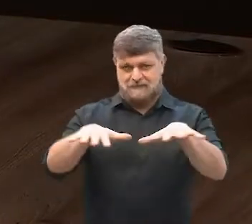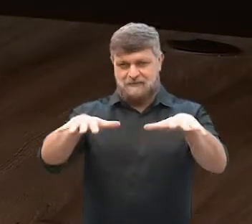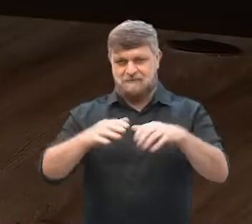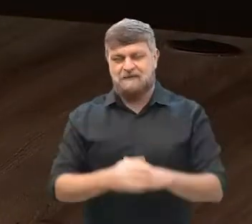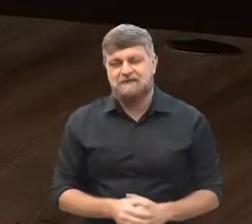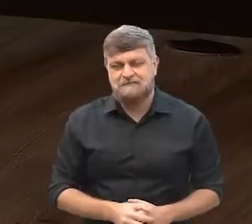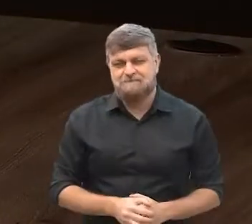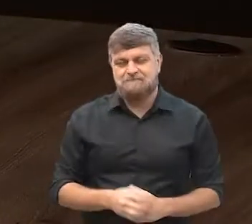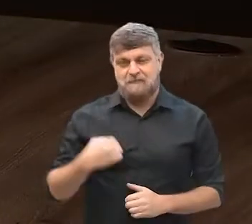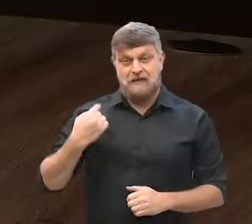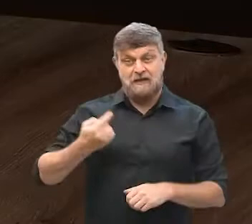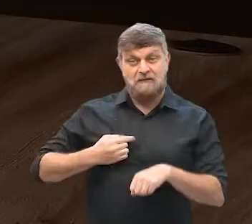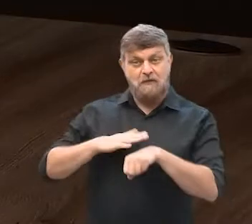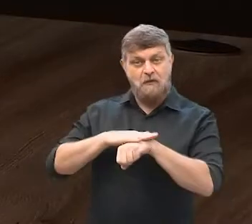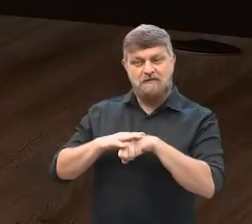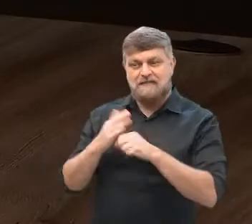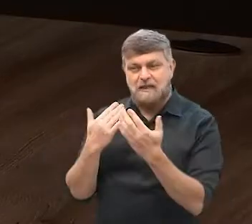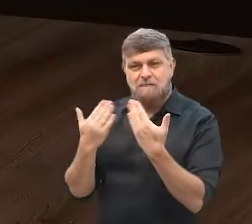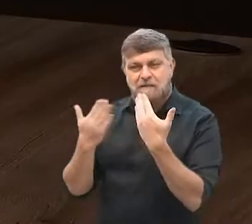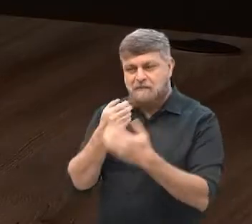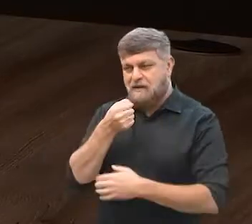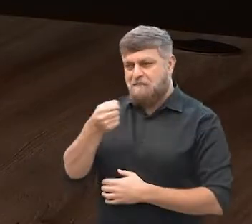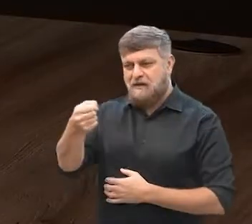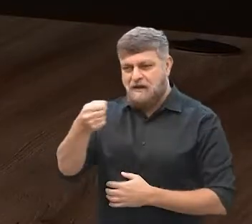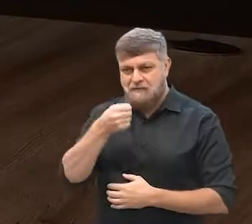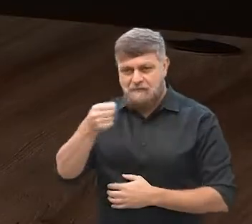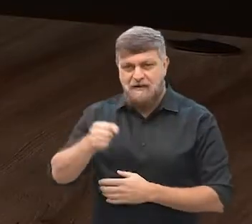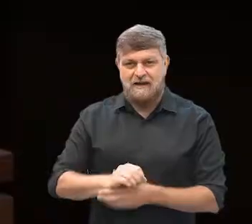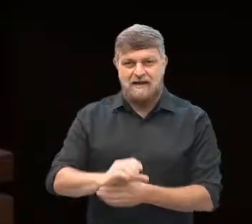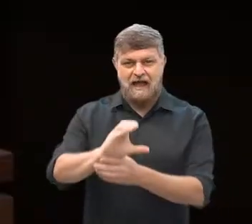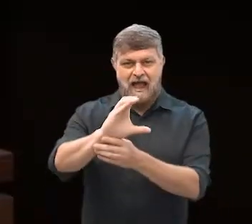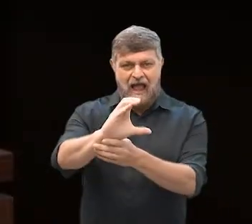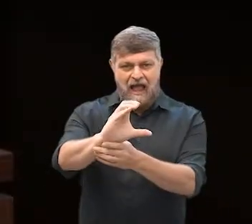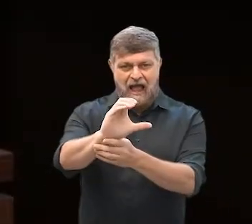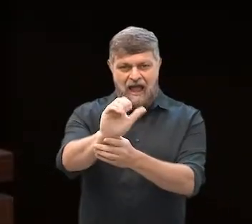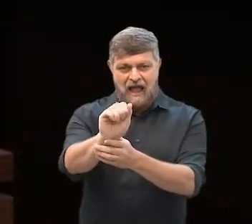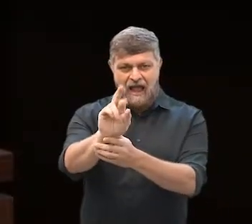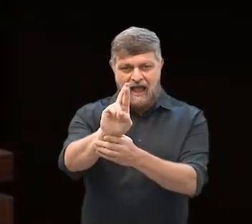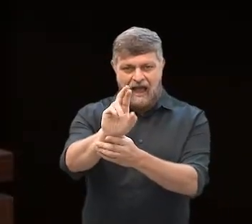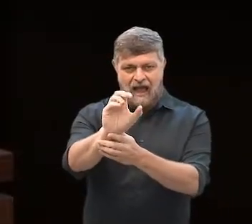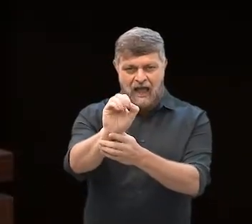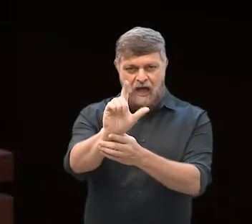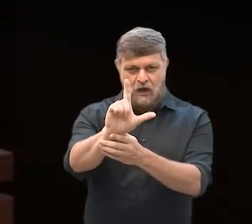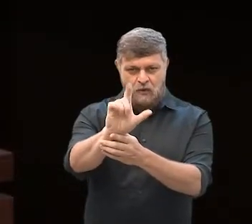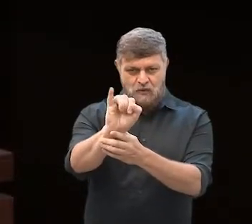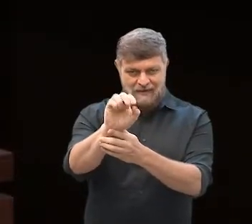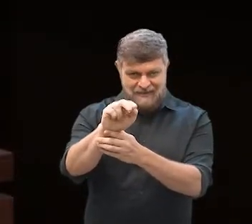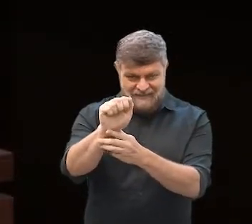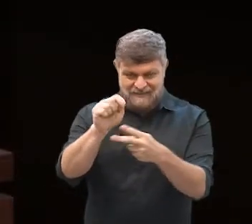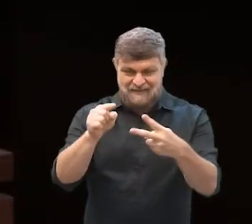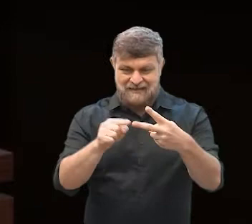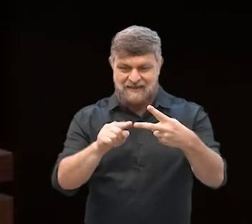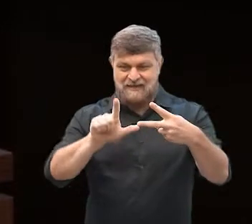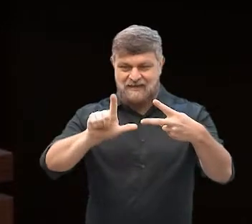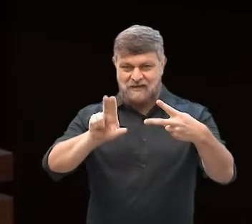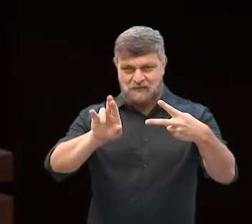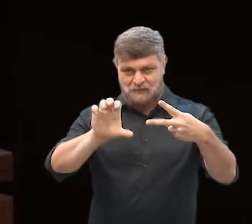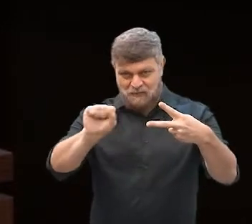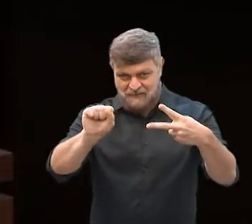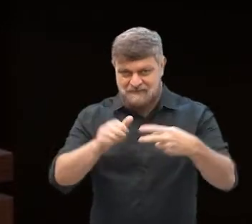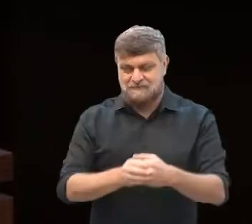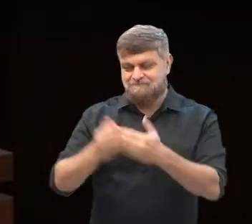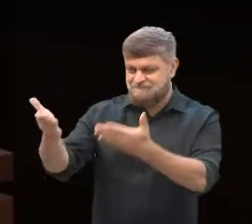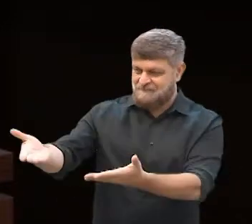neste cenário que nós conversamos agora com a Carolina Constanzi e também o Luiz Pablo Rinaldi.